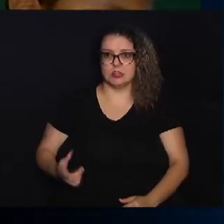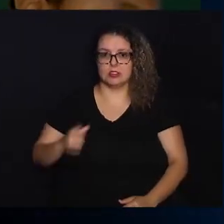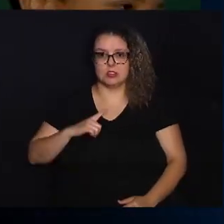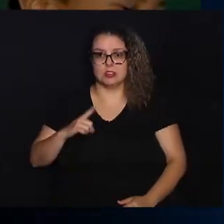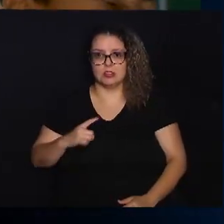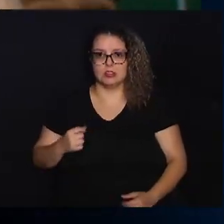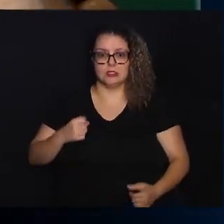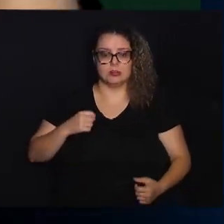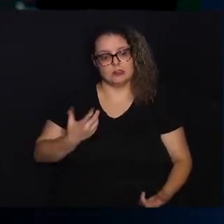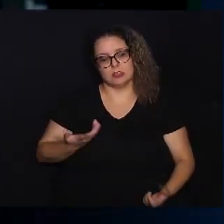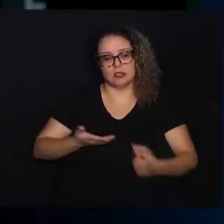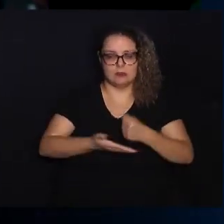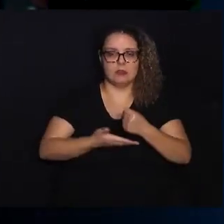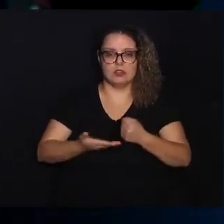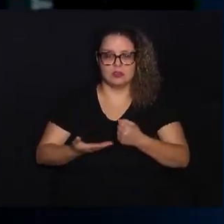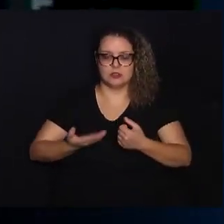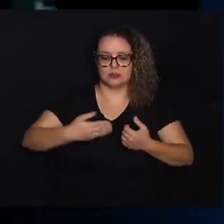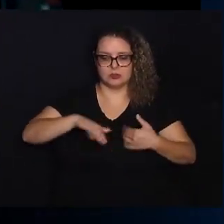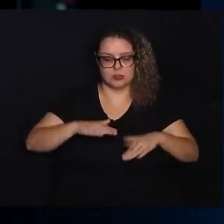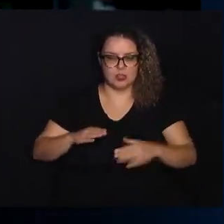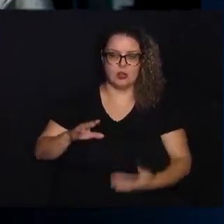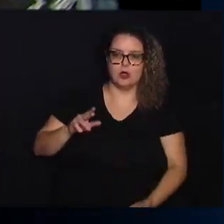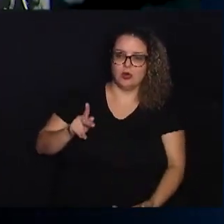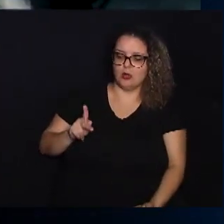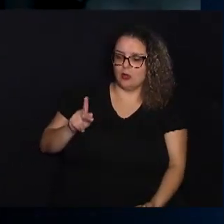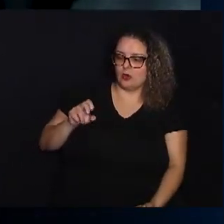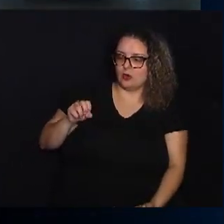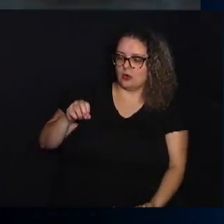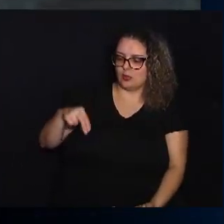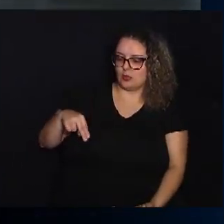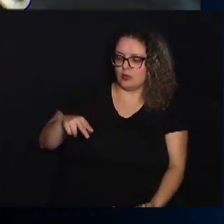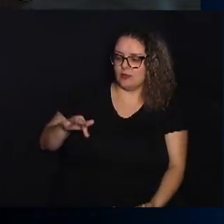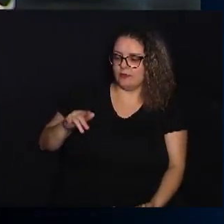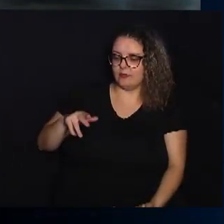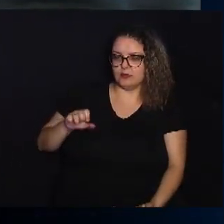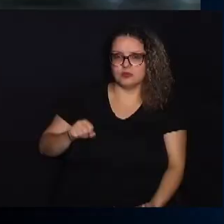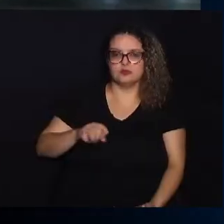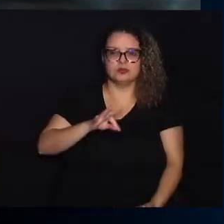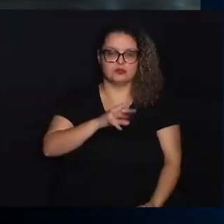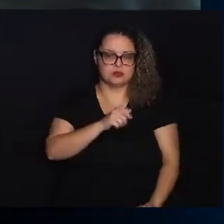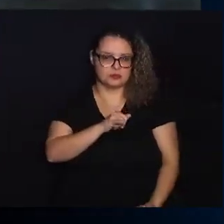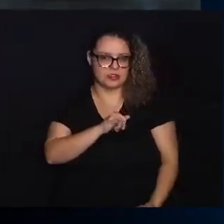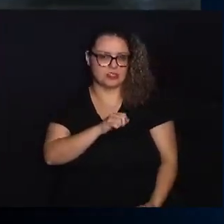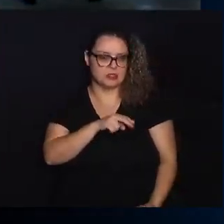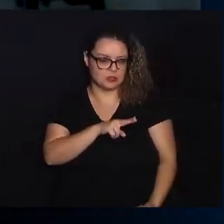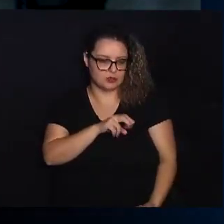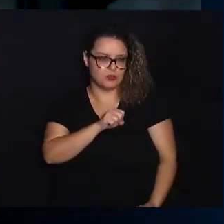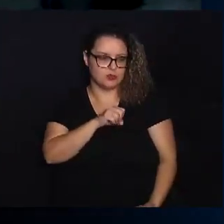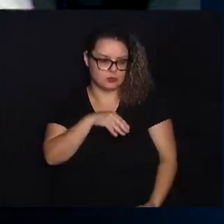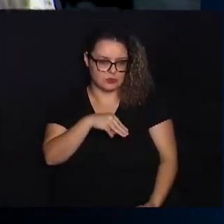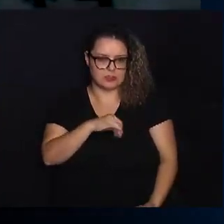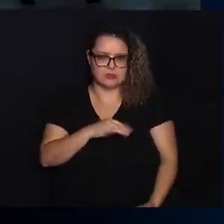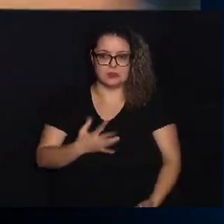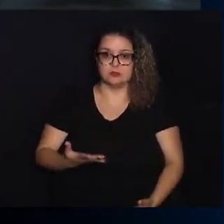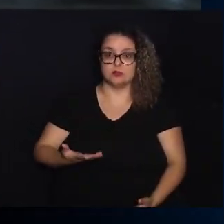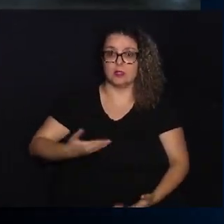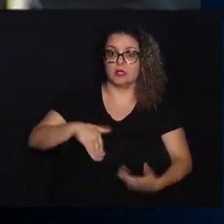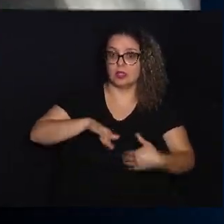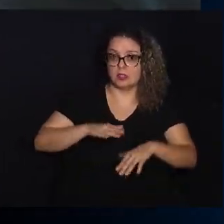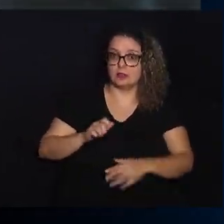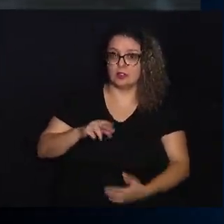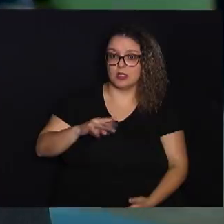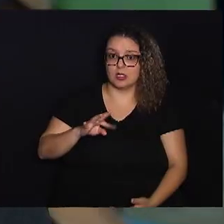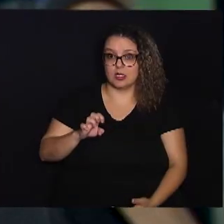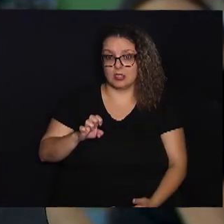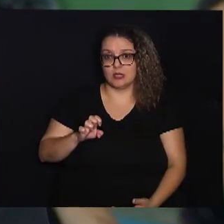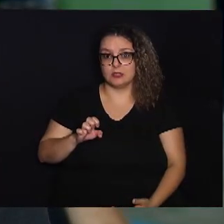assim, tem base no pensamento de Confúcio, né, do taoísmo, e no caso dos conceitos